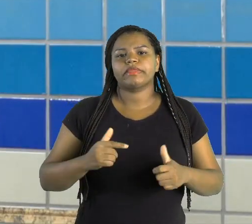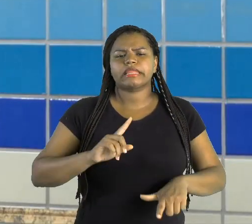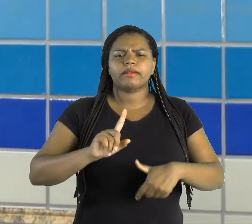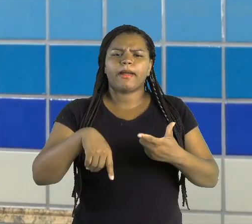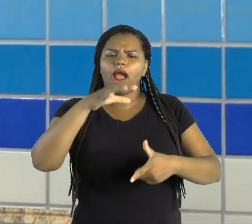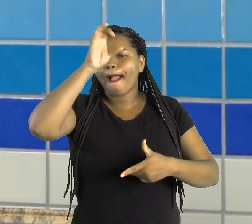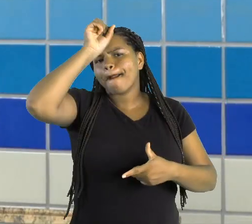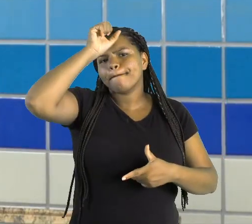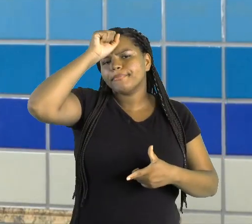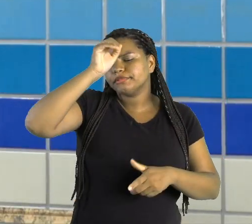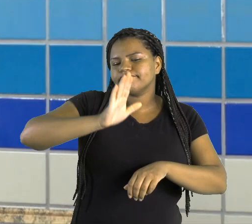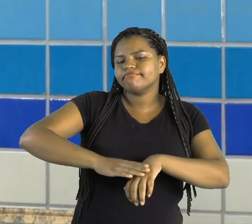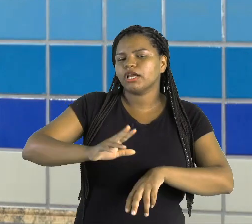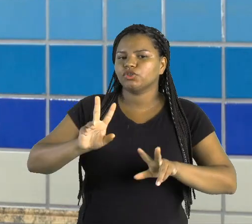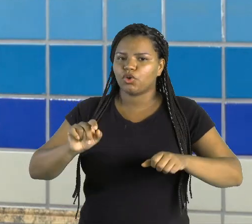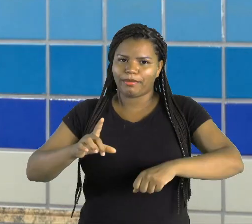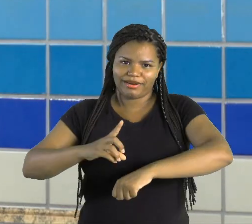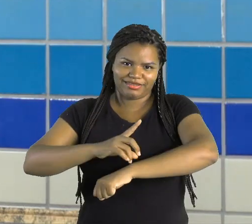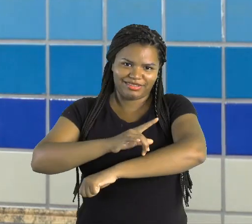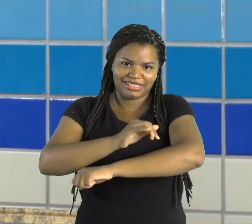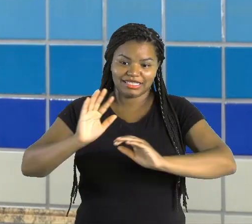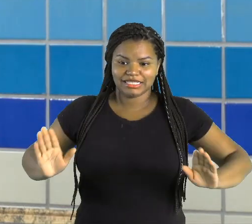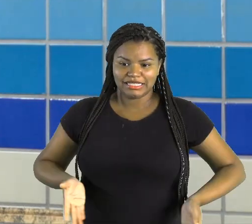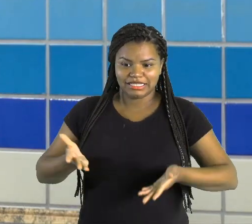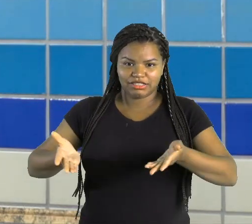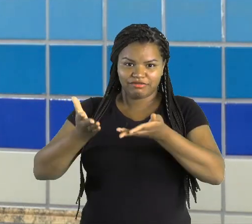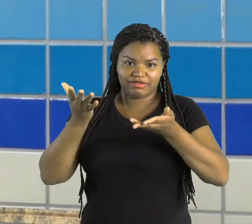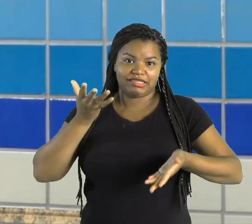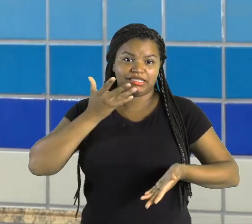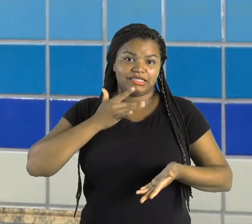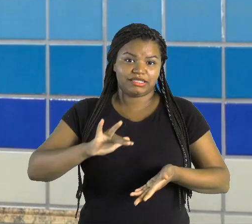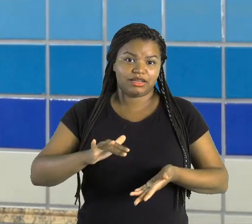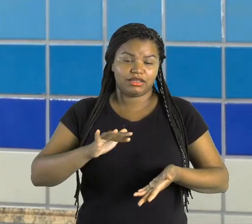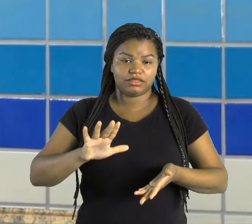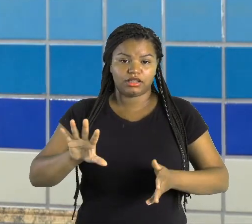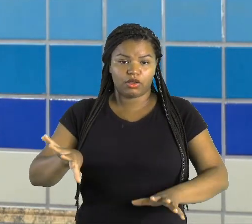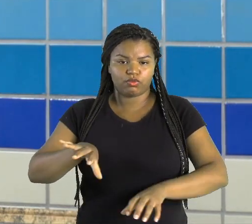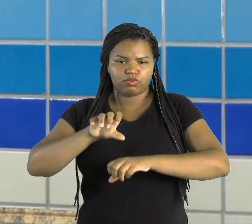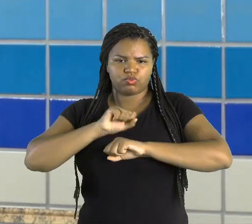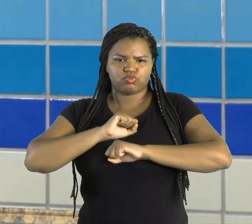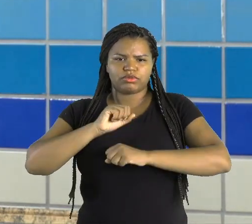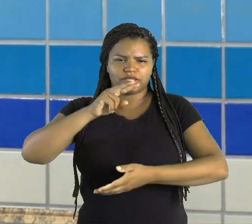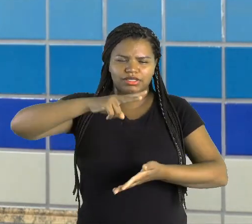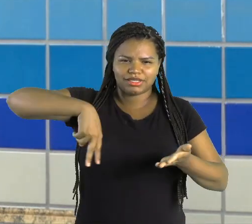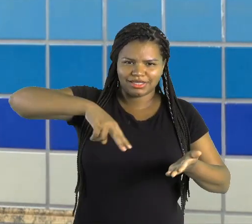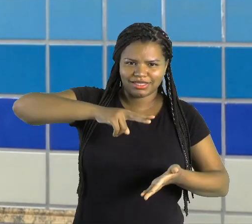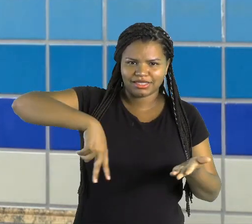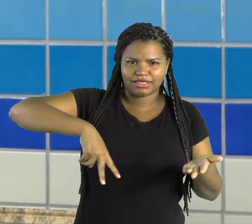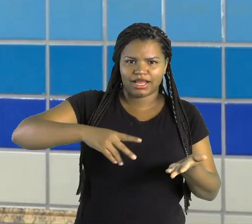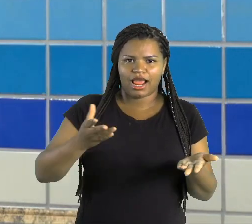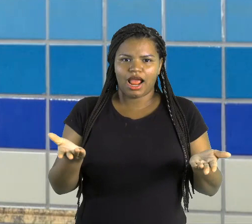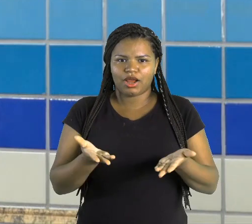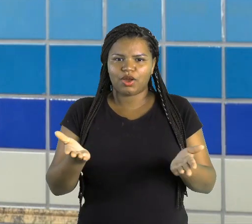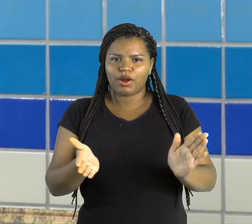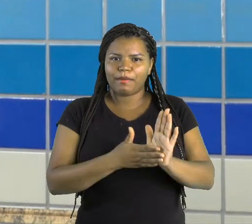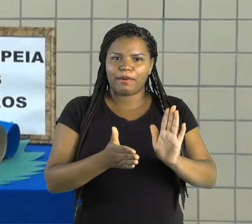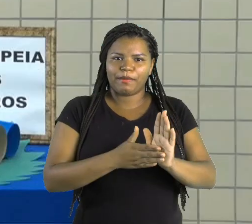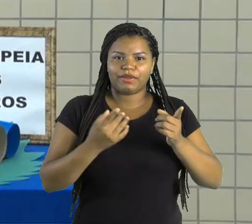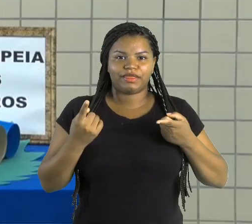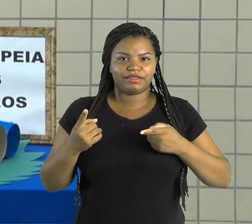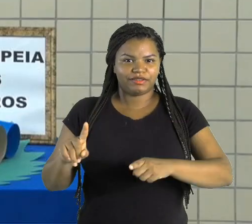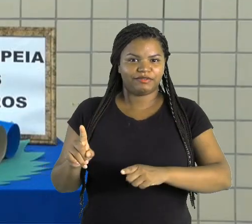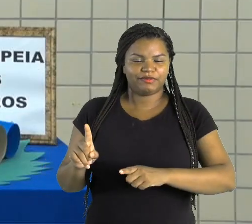sobre a centopeia e incentivado as crianças na apropriação da leitura, agora nós vamos propor um novo desafio para